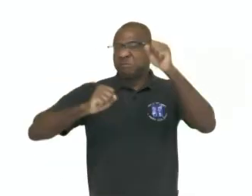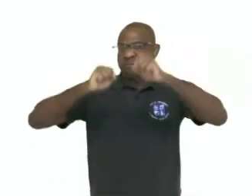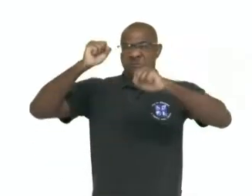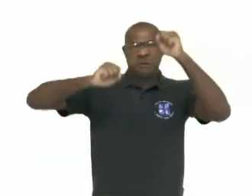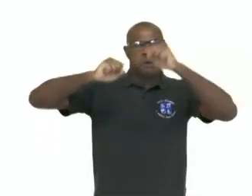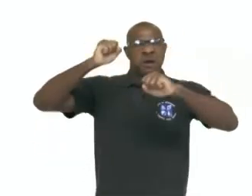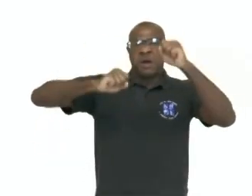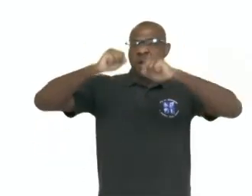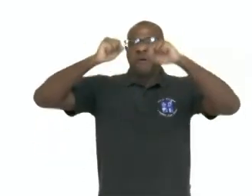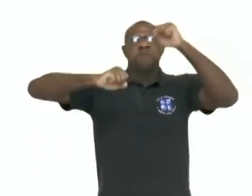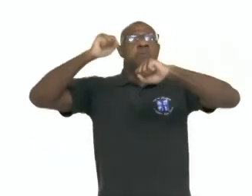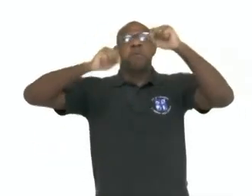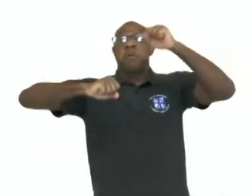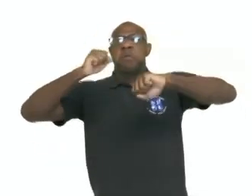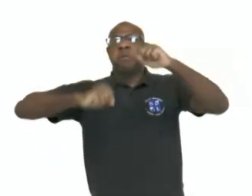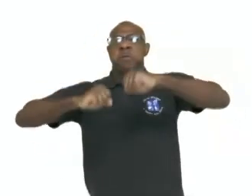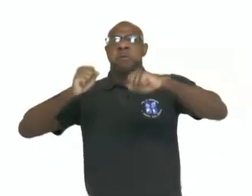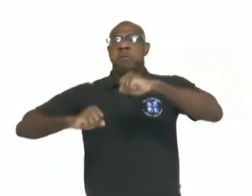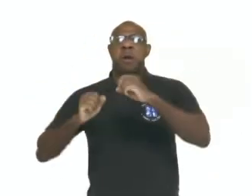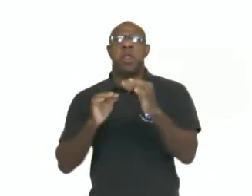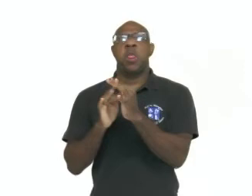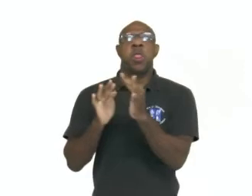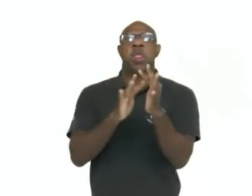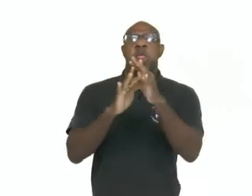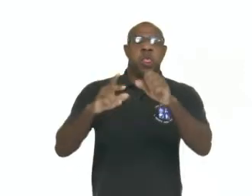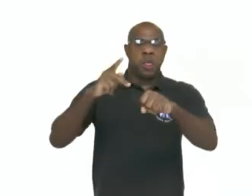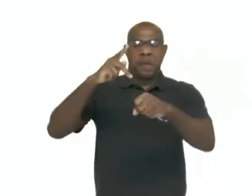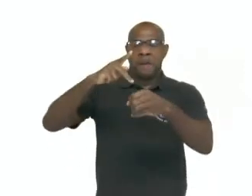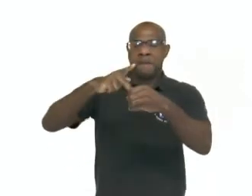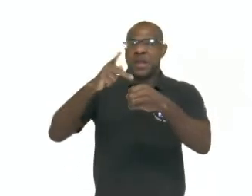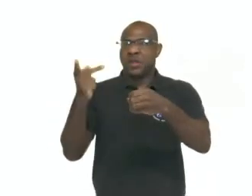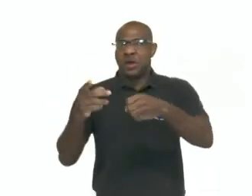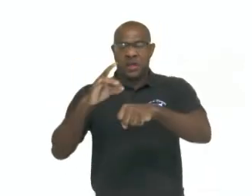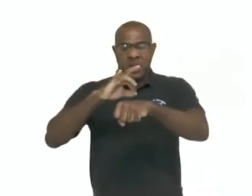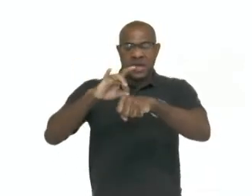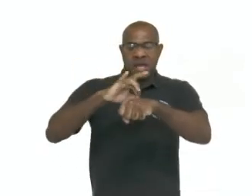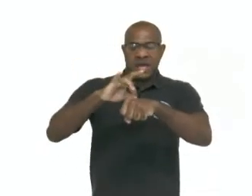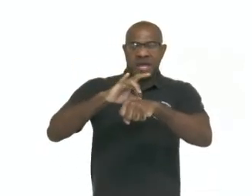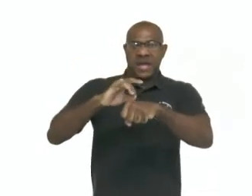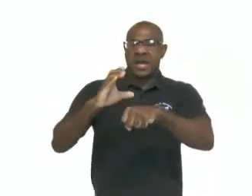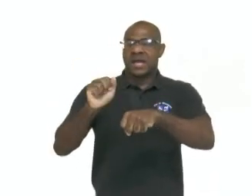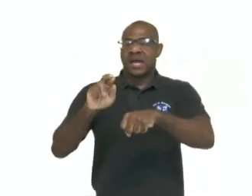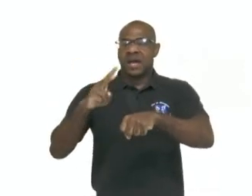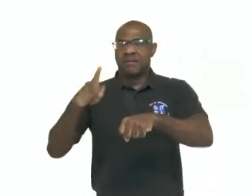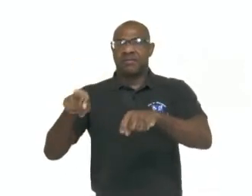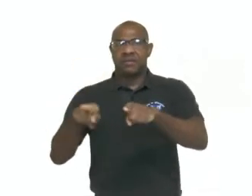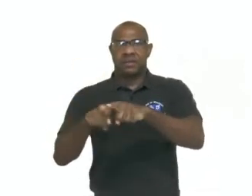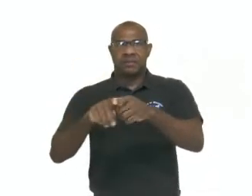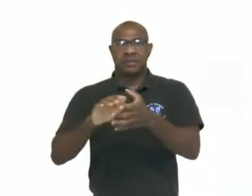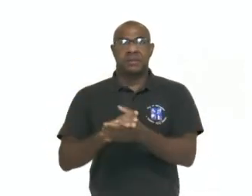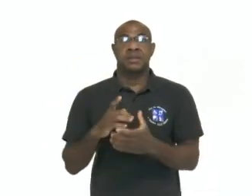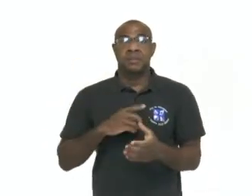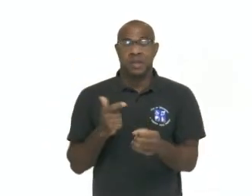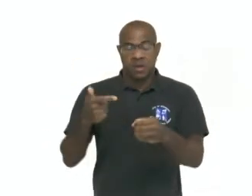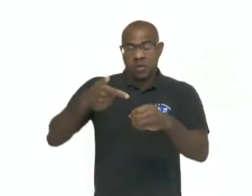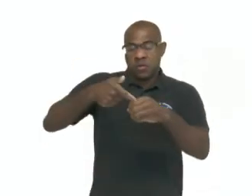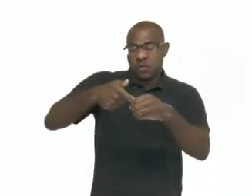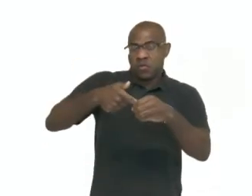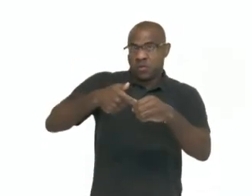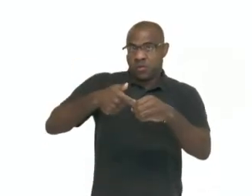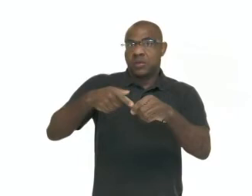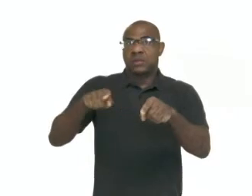queimam combustíveis fósseis como carvão e petróleo. Já o CO provém da combustão incompleta da gasolina em